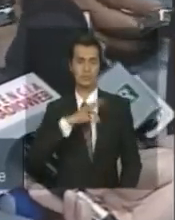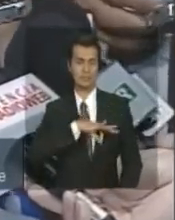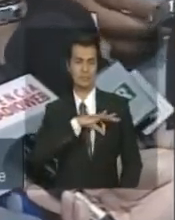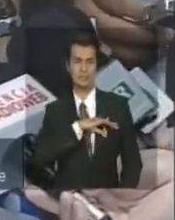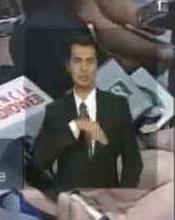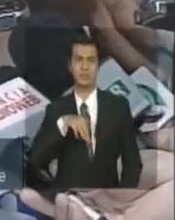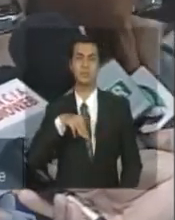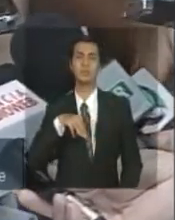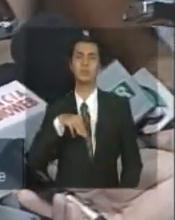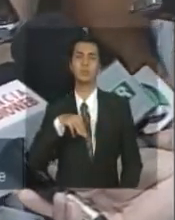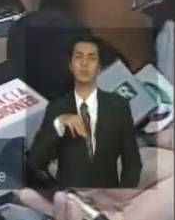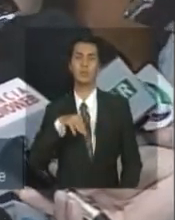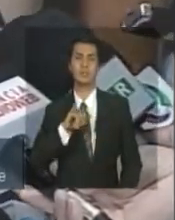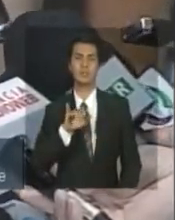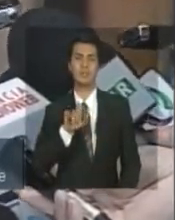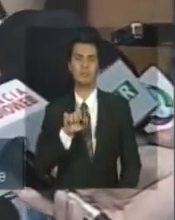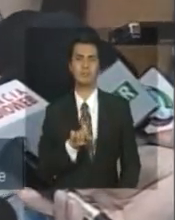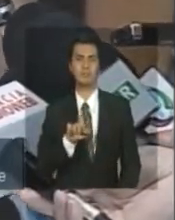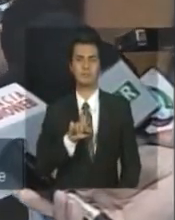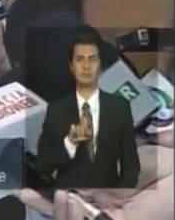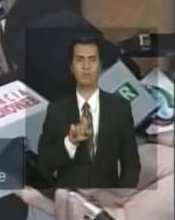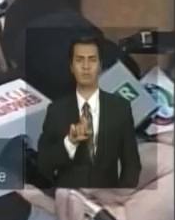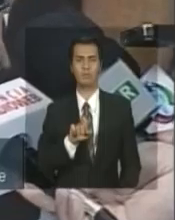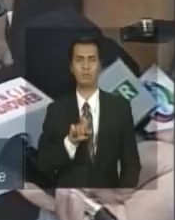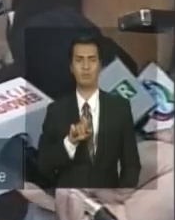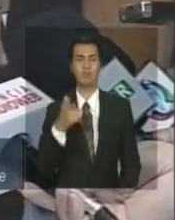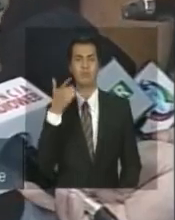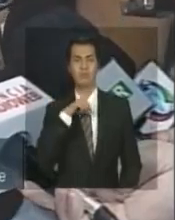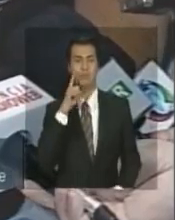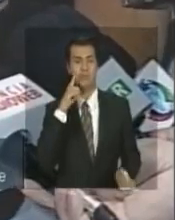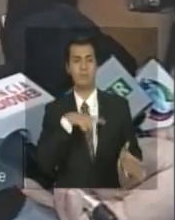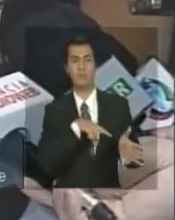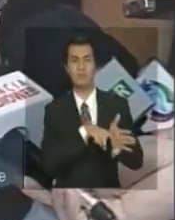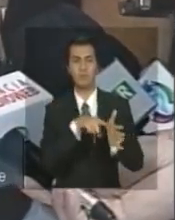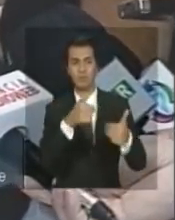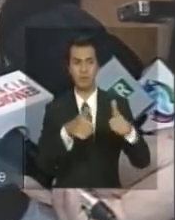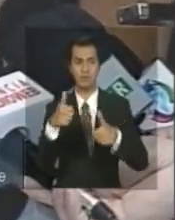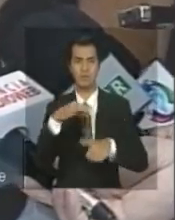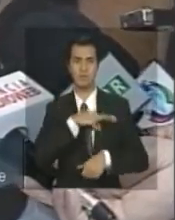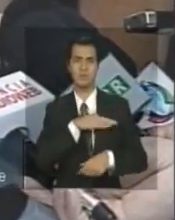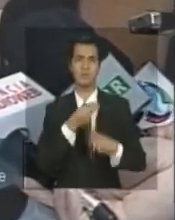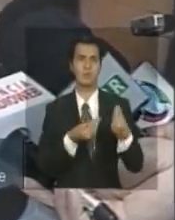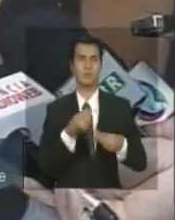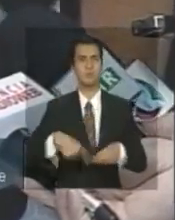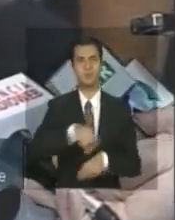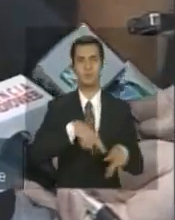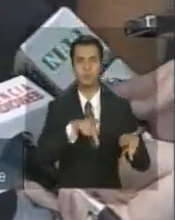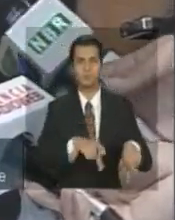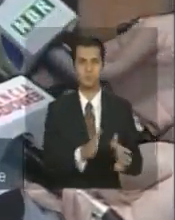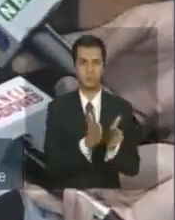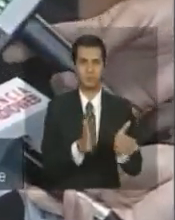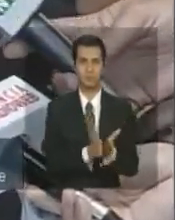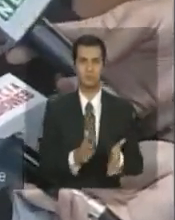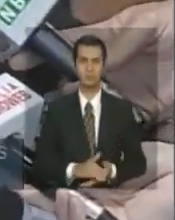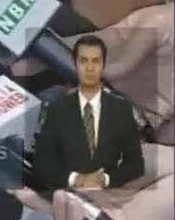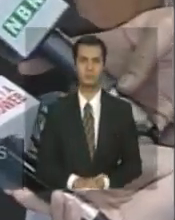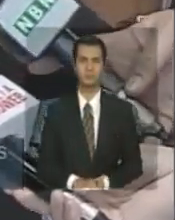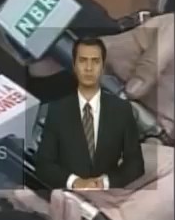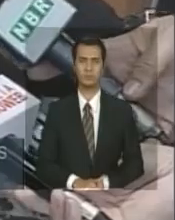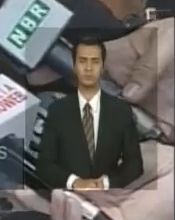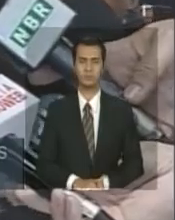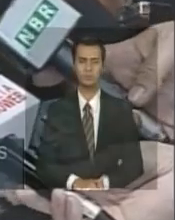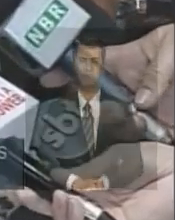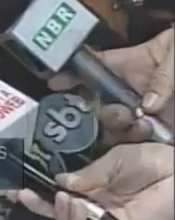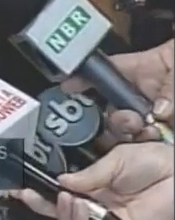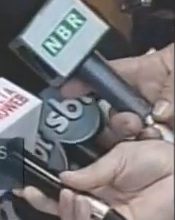como indexador para saber se para saber da variação dessa renda. Ministro, queria só repetir